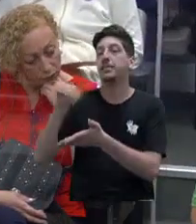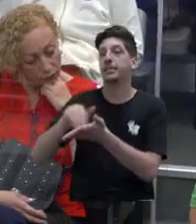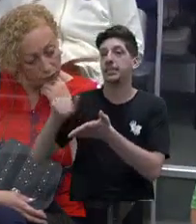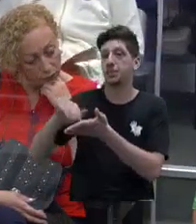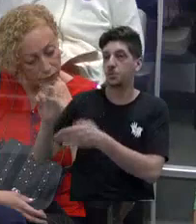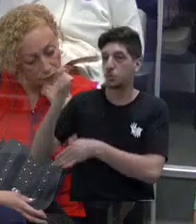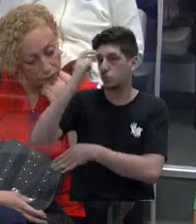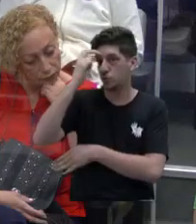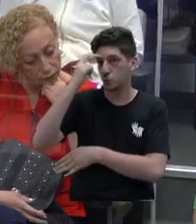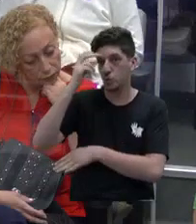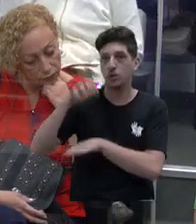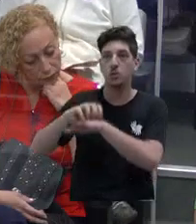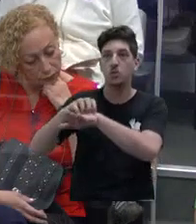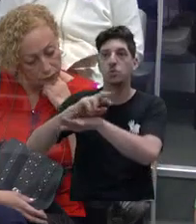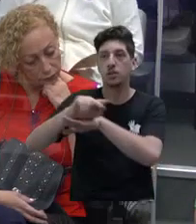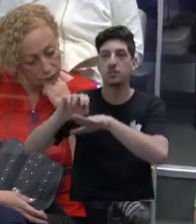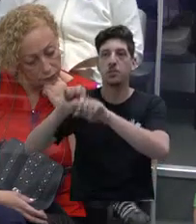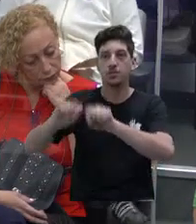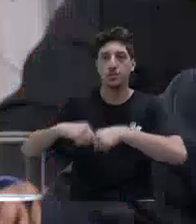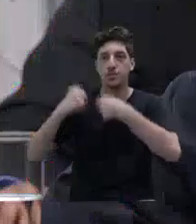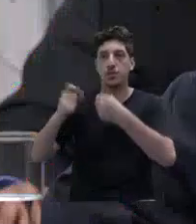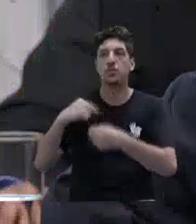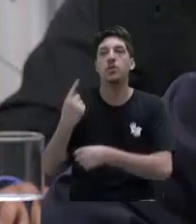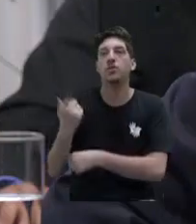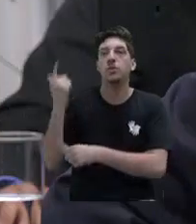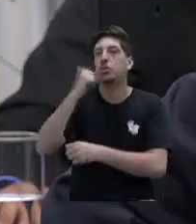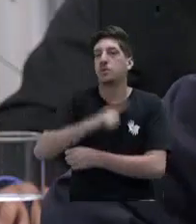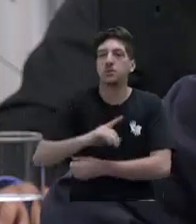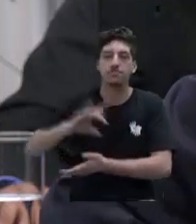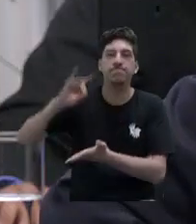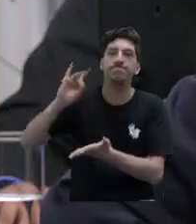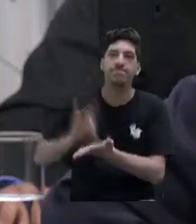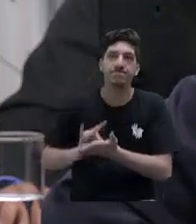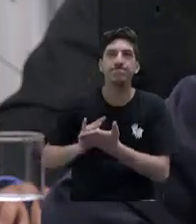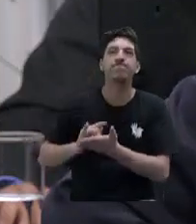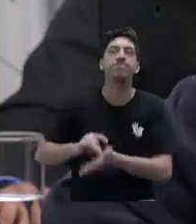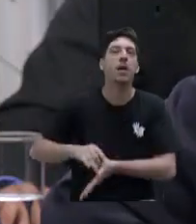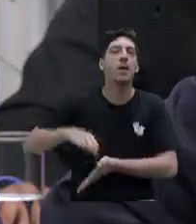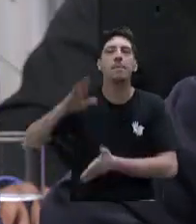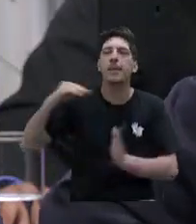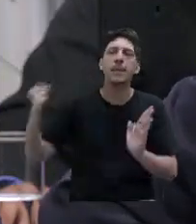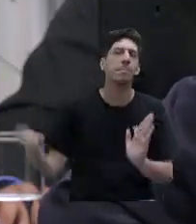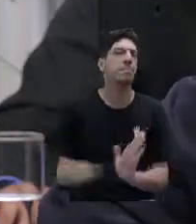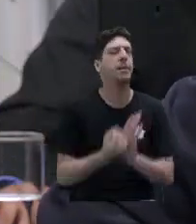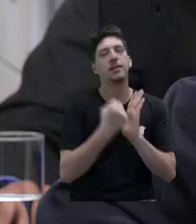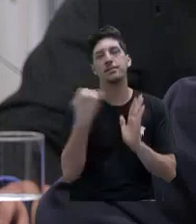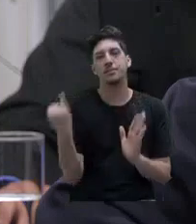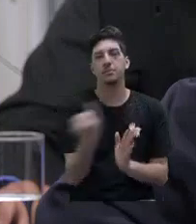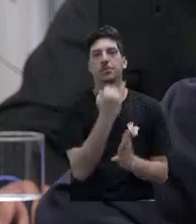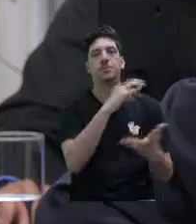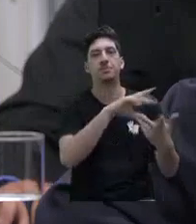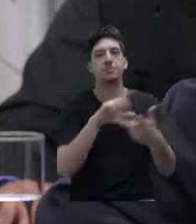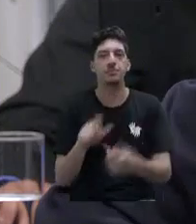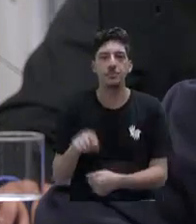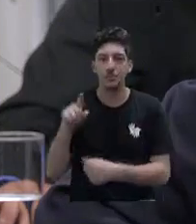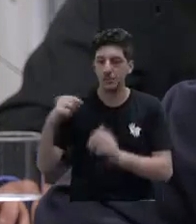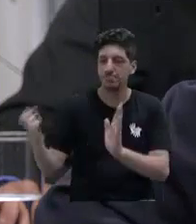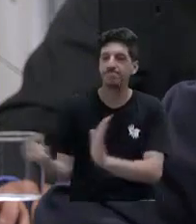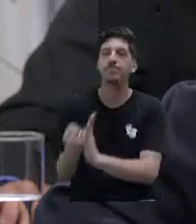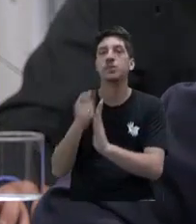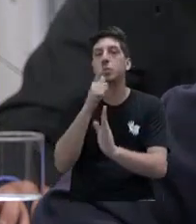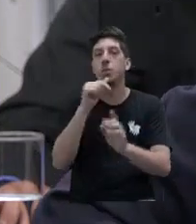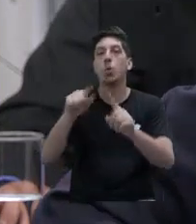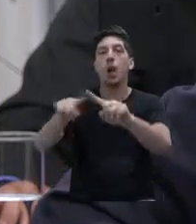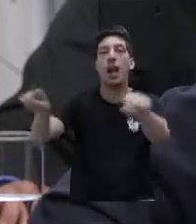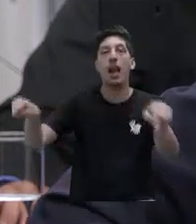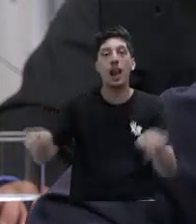e Turismo o empenho para que a gente possa concretizar o maior tombamento do mundo, que é o tombamento do Lago de